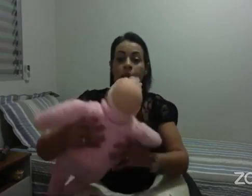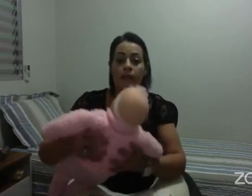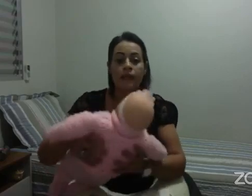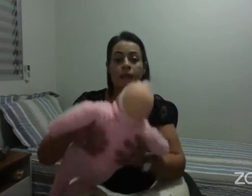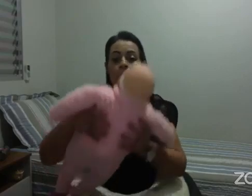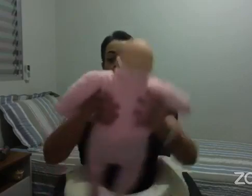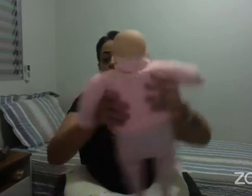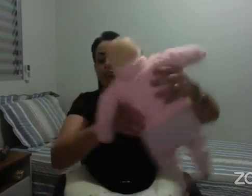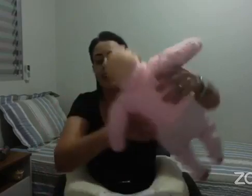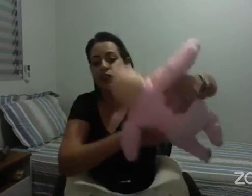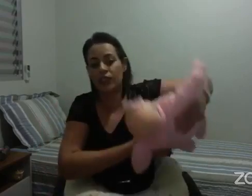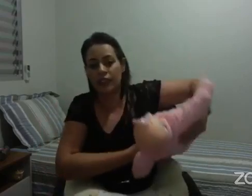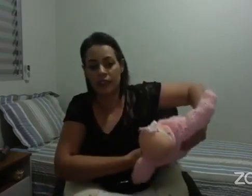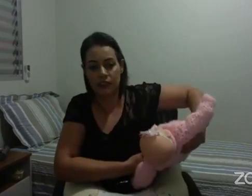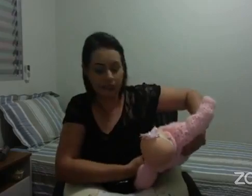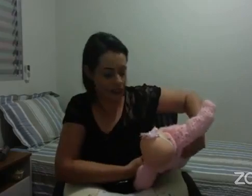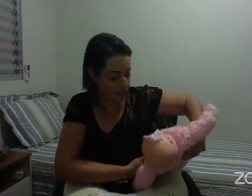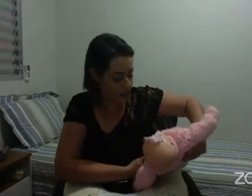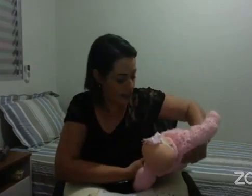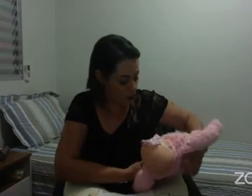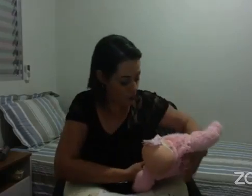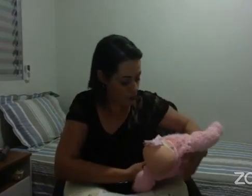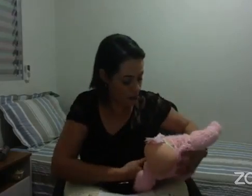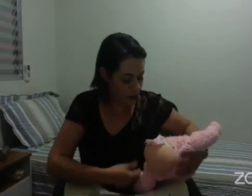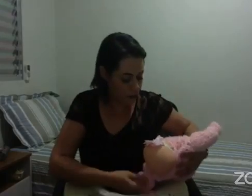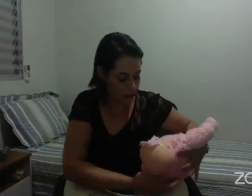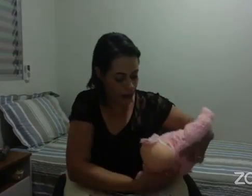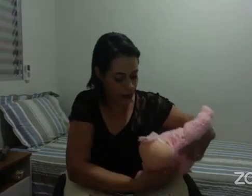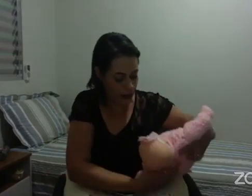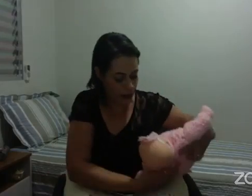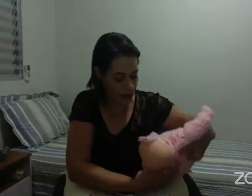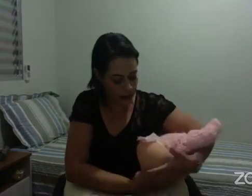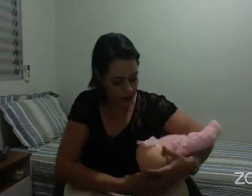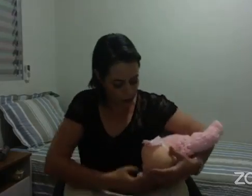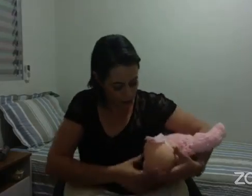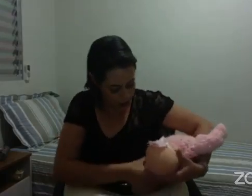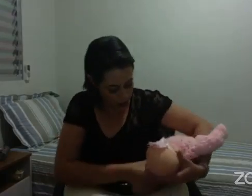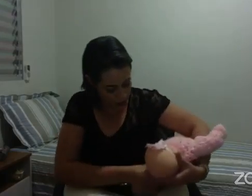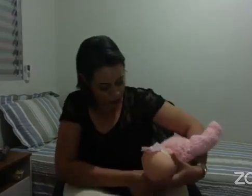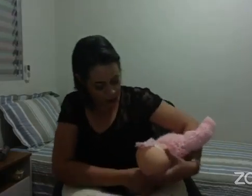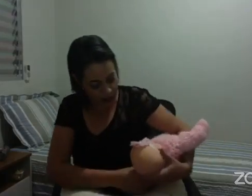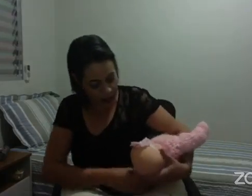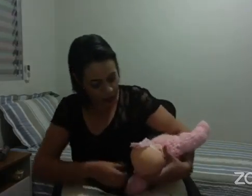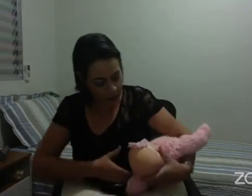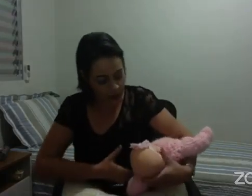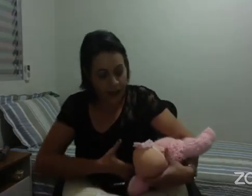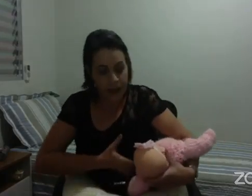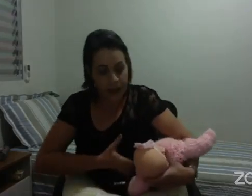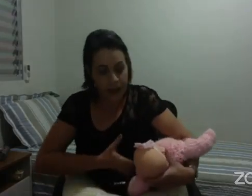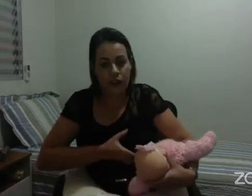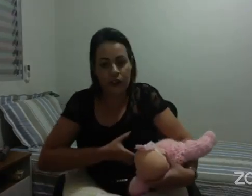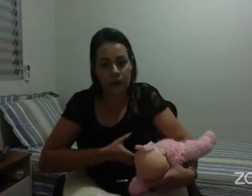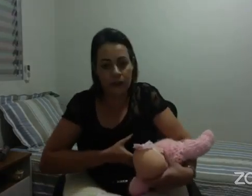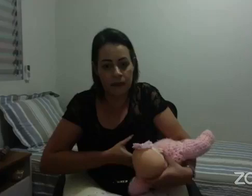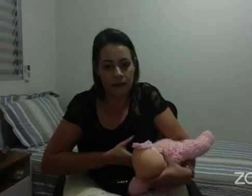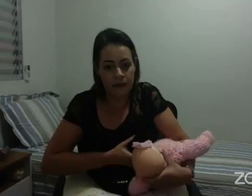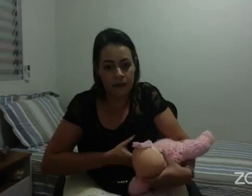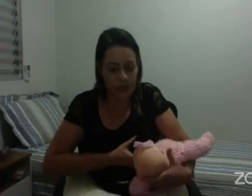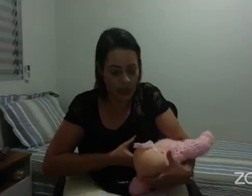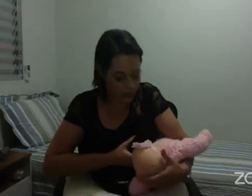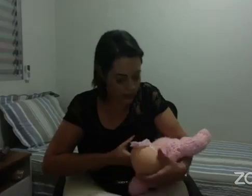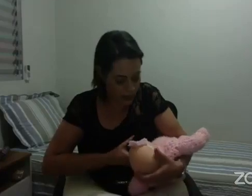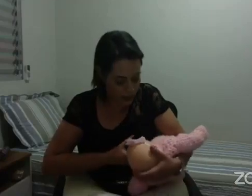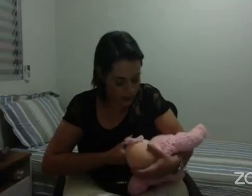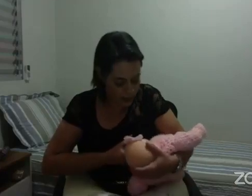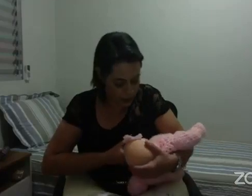Tem a posição invertida, que você vai virar o bebê aqui, e você vai dar mamar dessa forma,